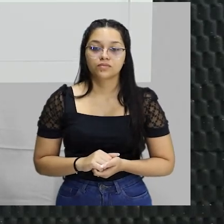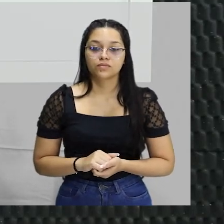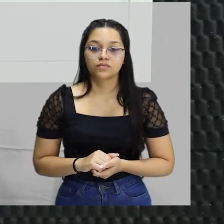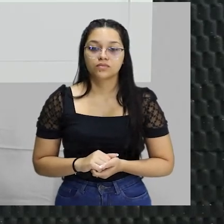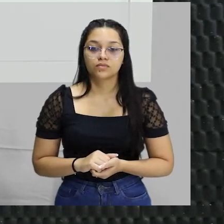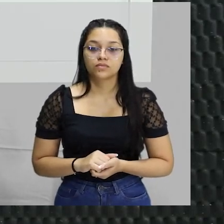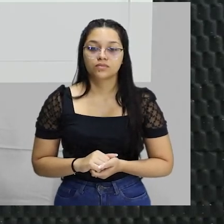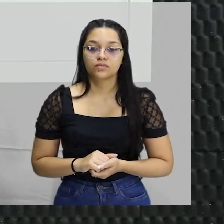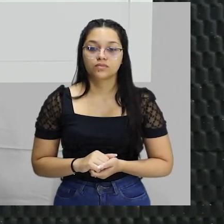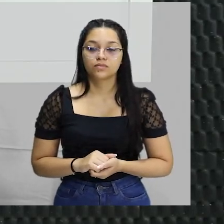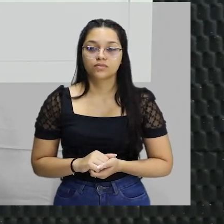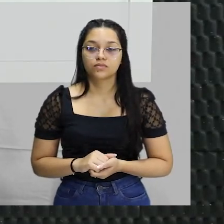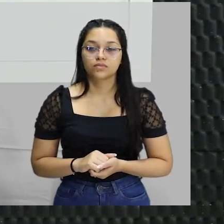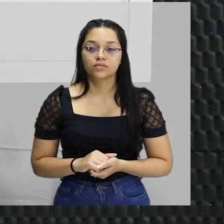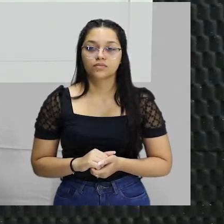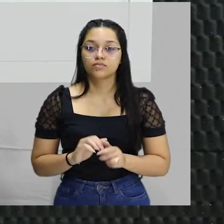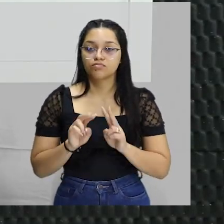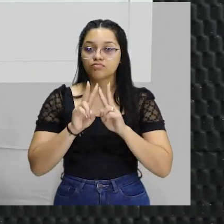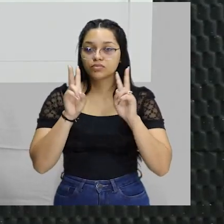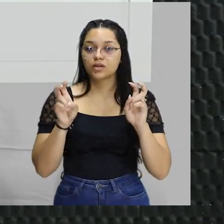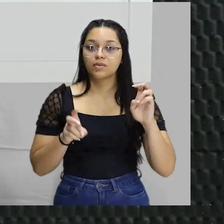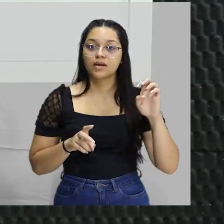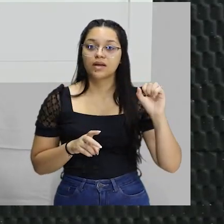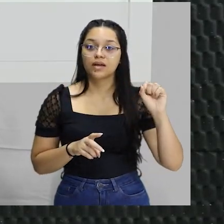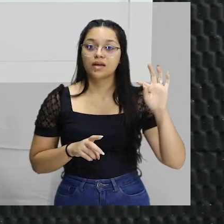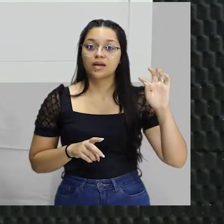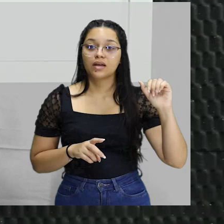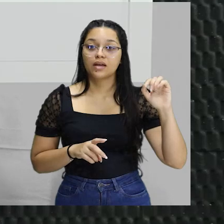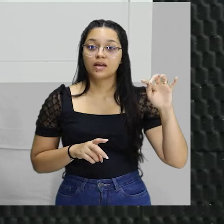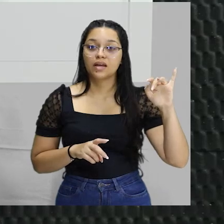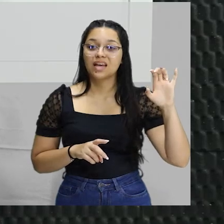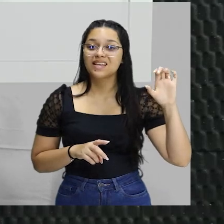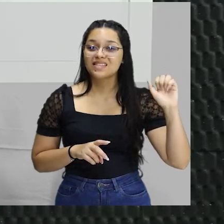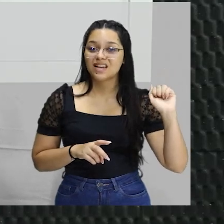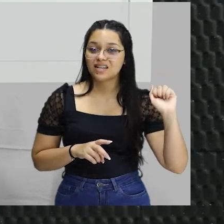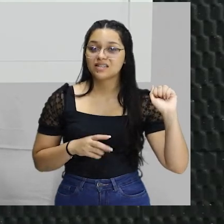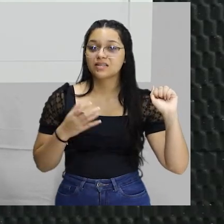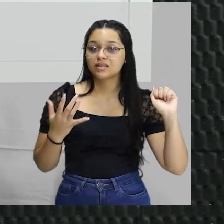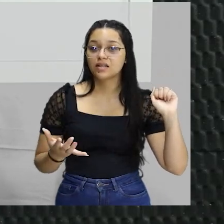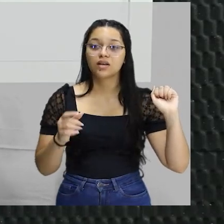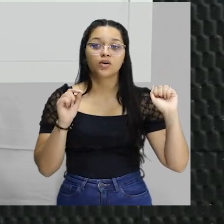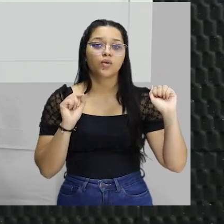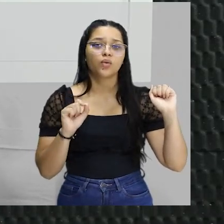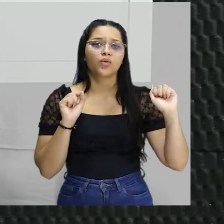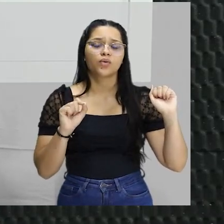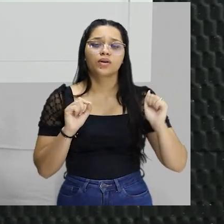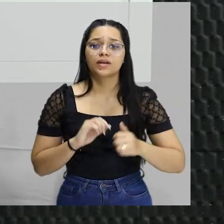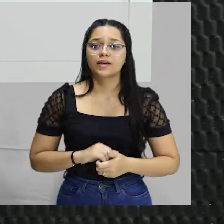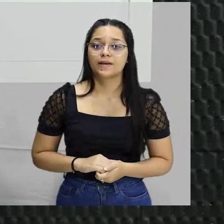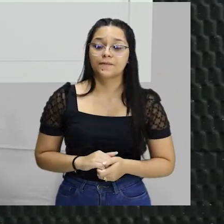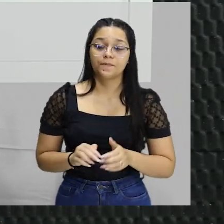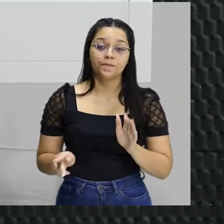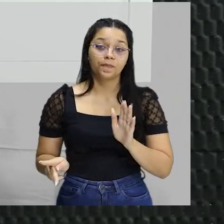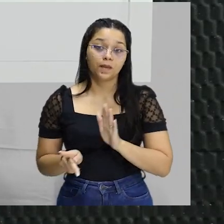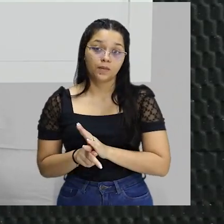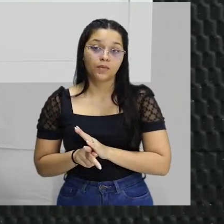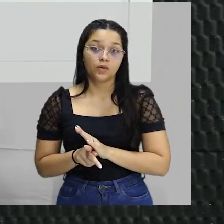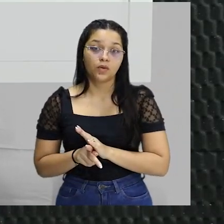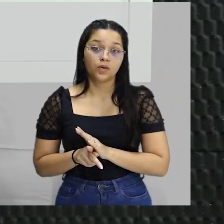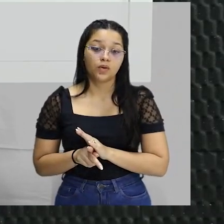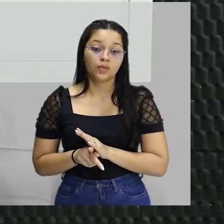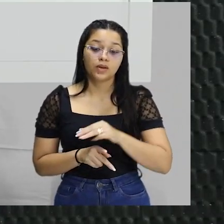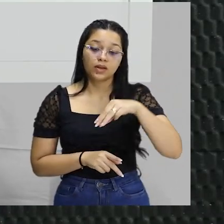certo? Sobre estática. Gente, estática, certo? Estática vai ser a parte